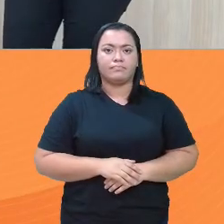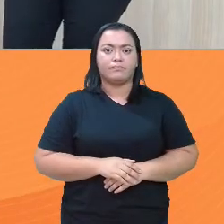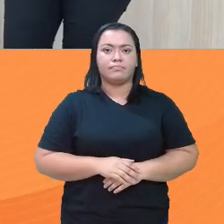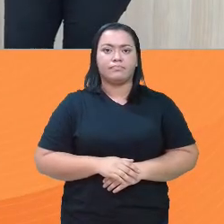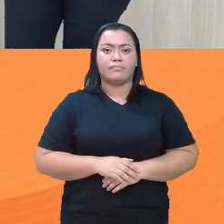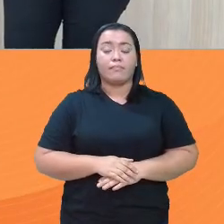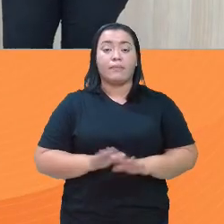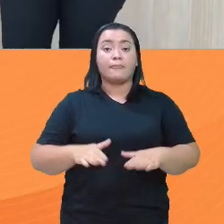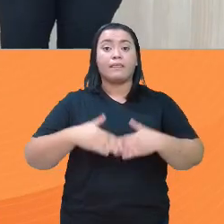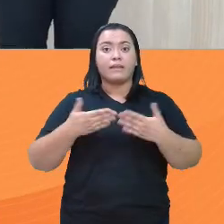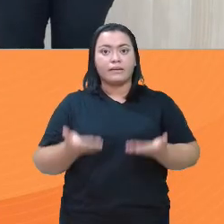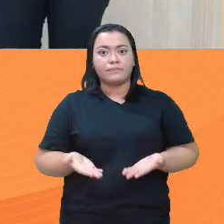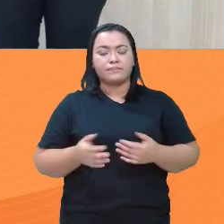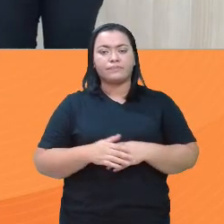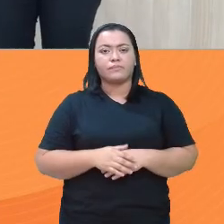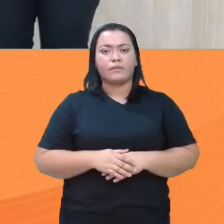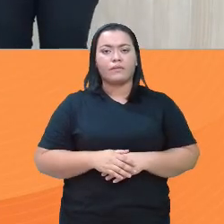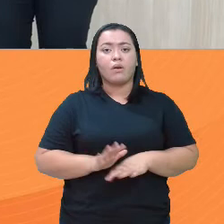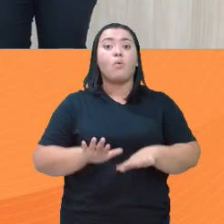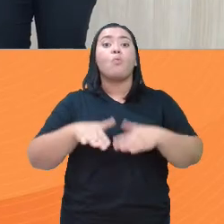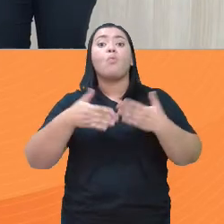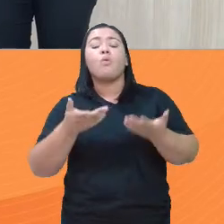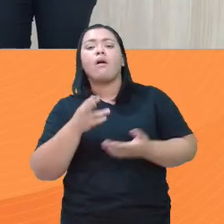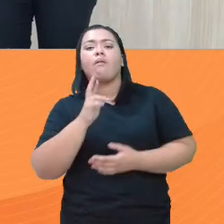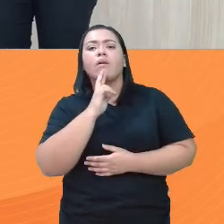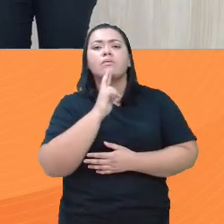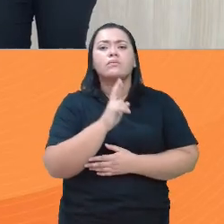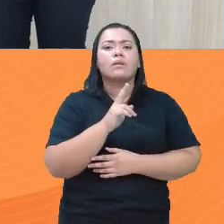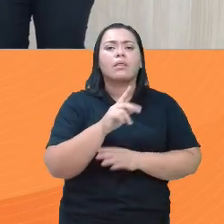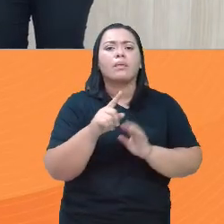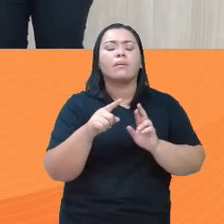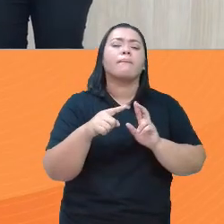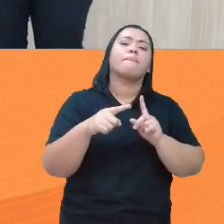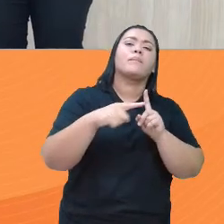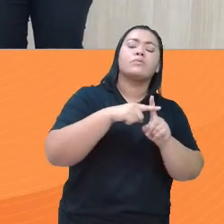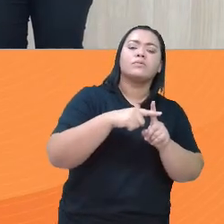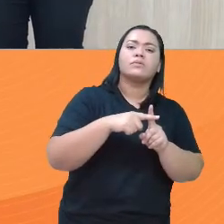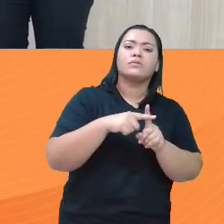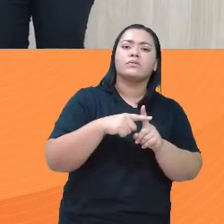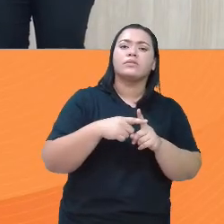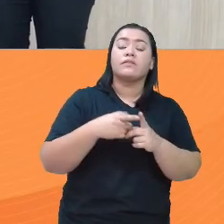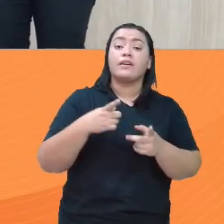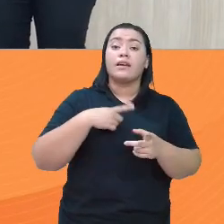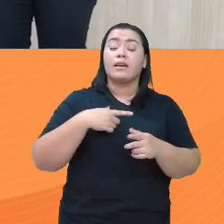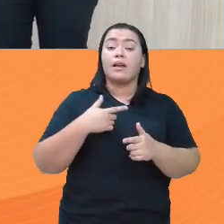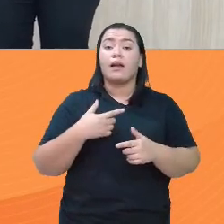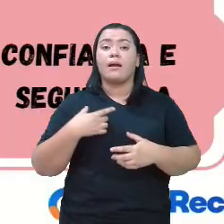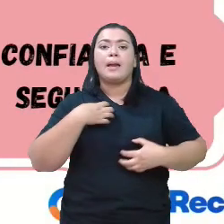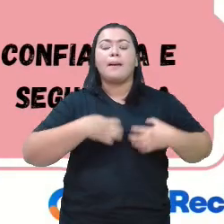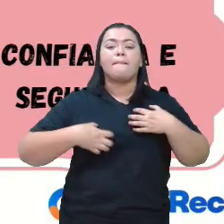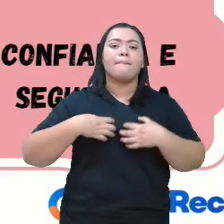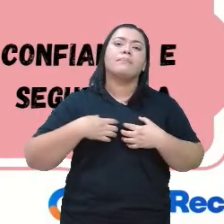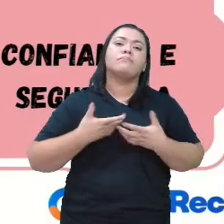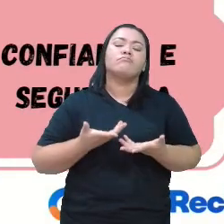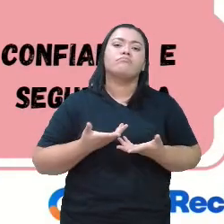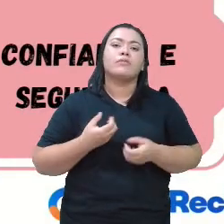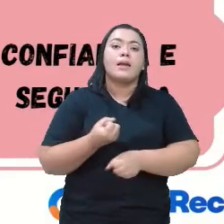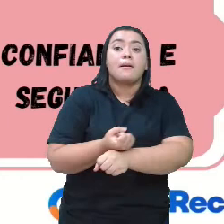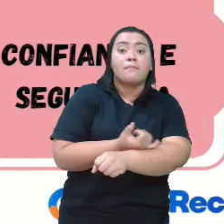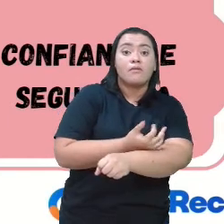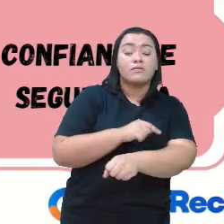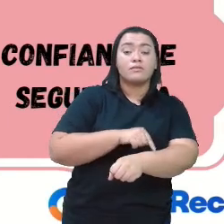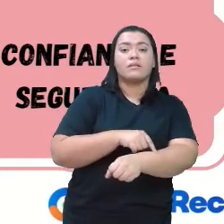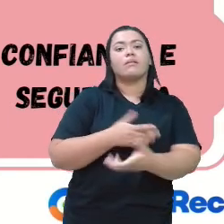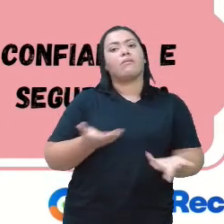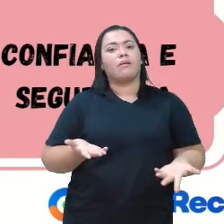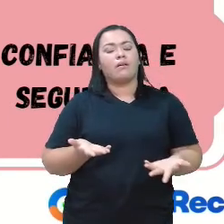Então, qual é o resultado positivo dessas questões emocionais? Né? Qual é o resultado positivo dessa relação